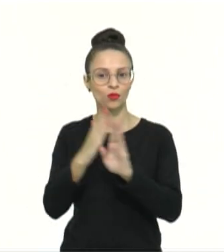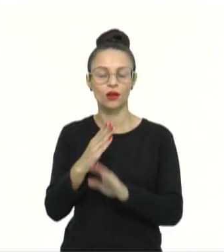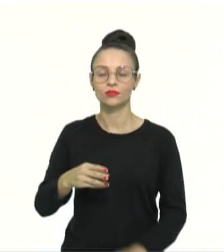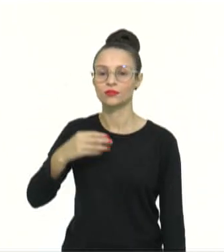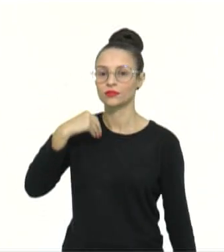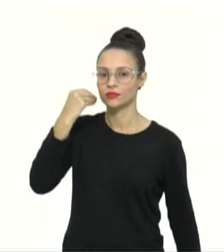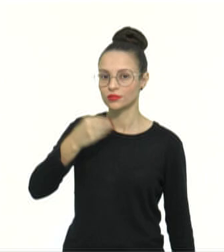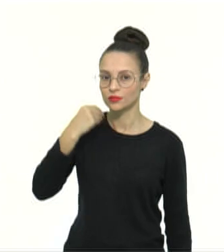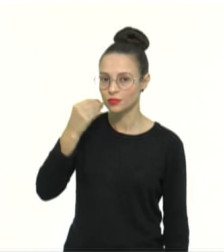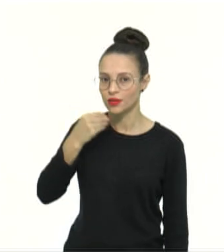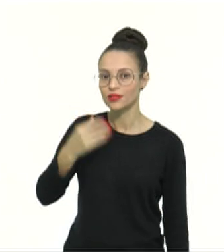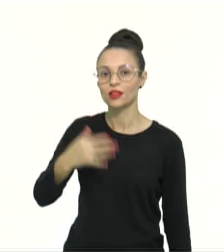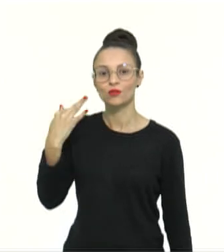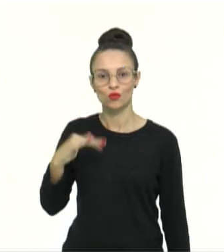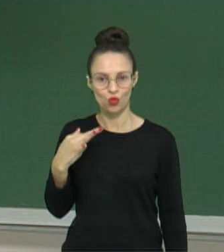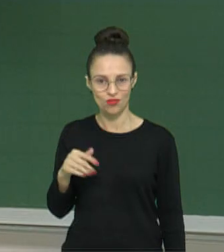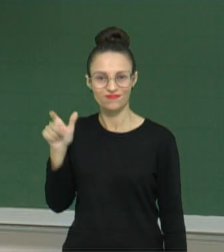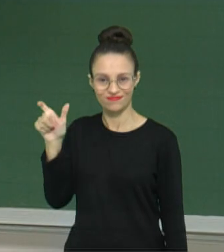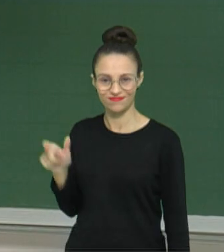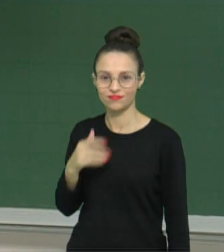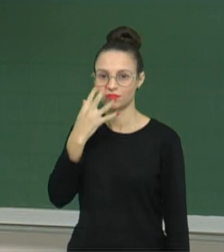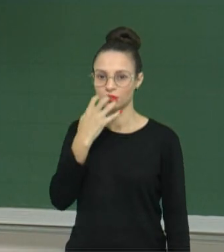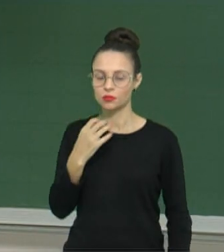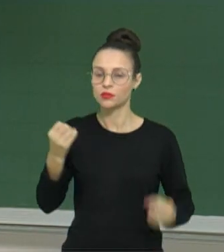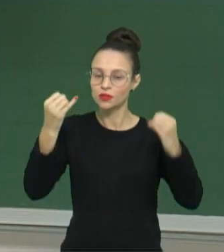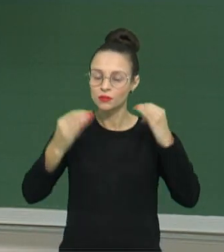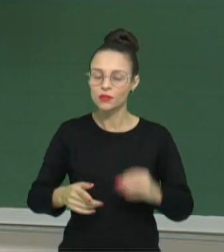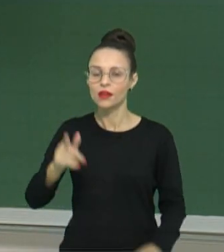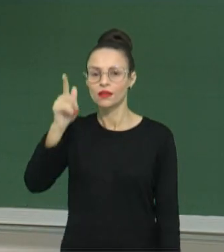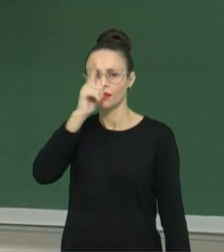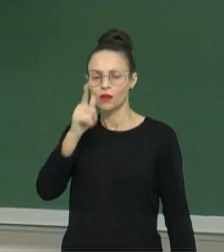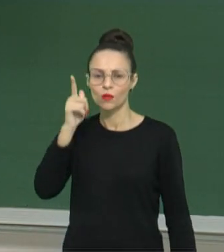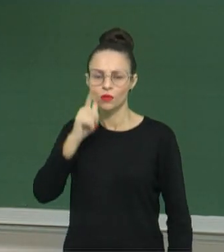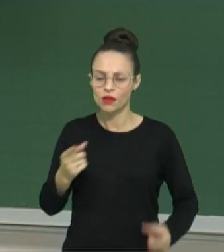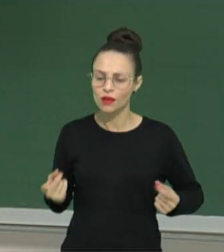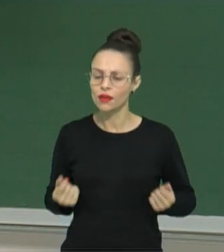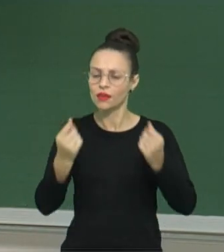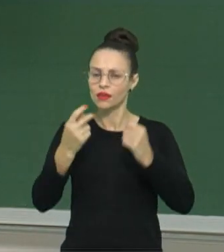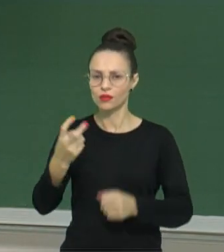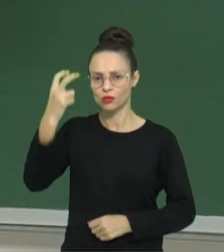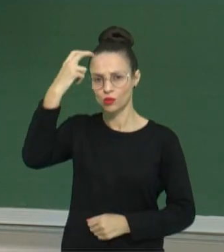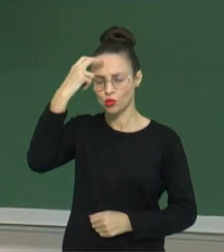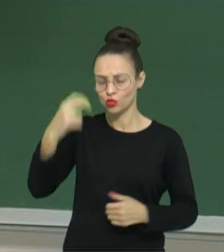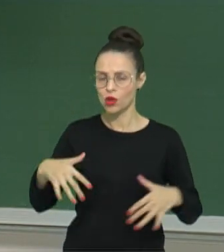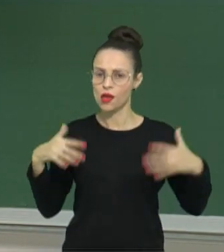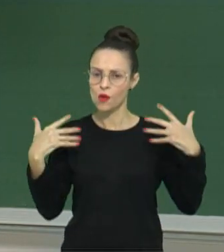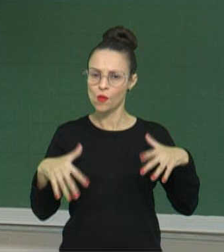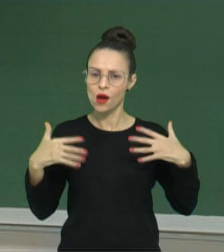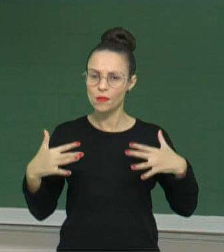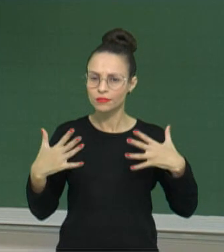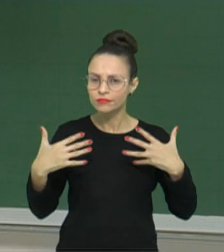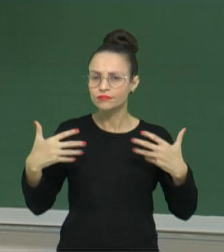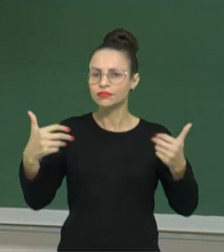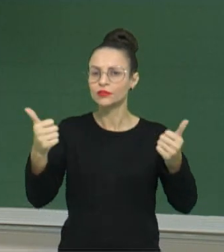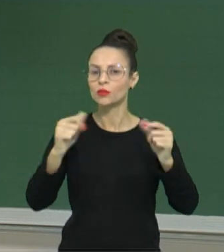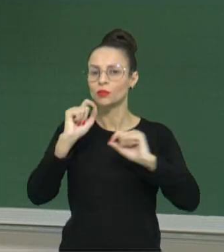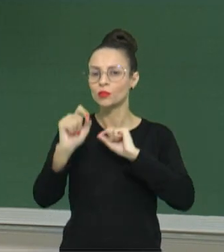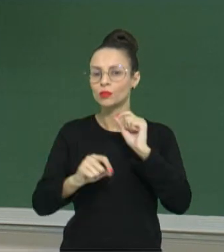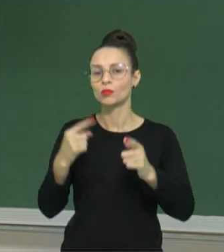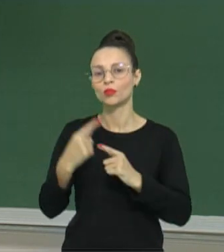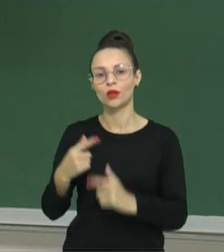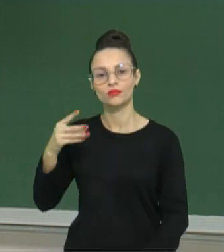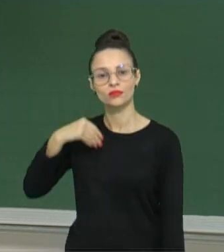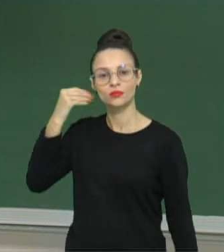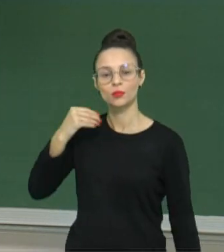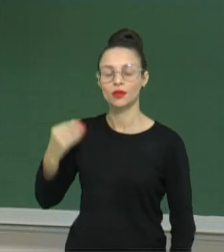dor, diz o Nietzsche. Então, os gregos alcançaram aquela riqueza, aquela cultura esplendorosa através de uma experiência de